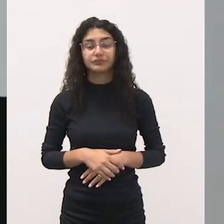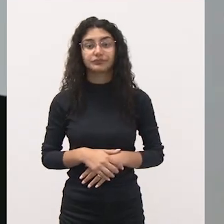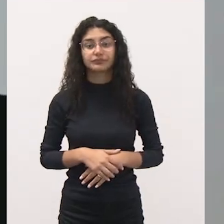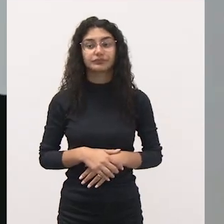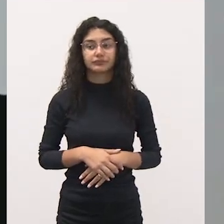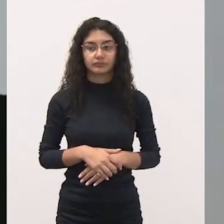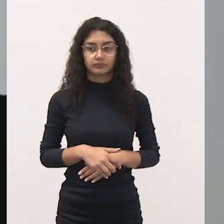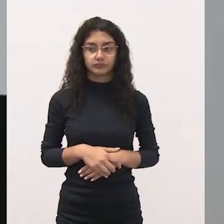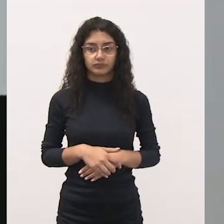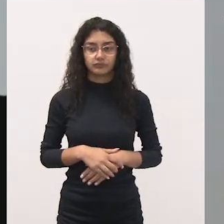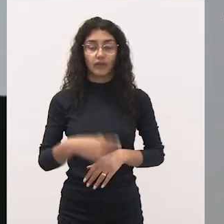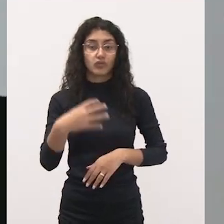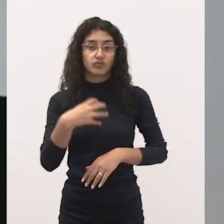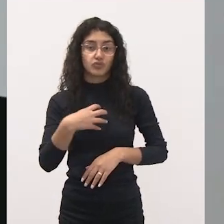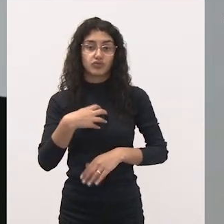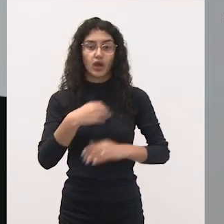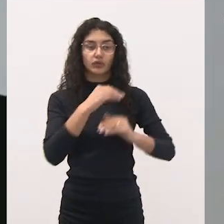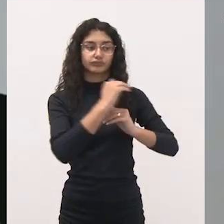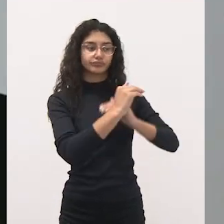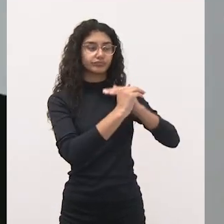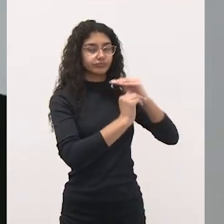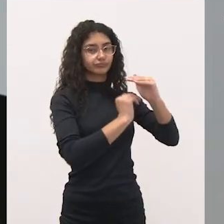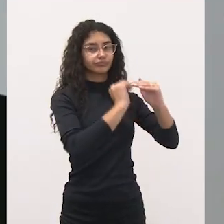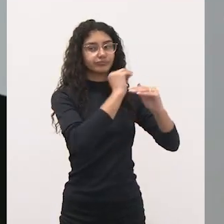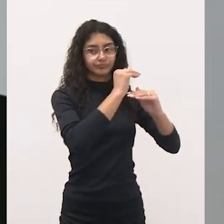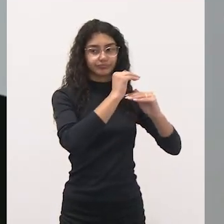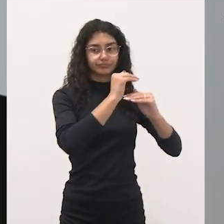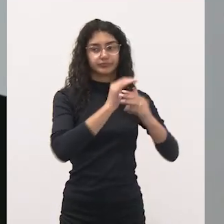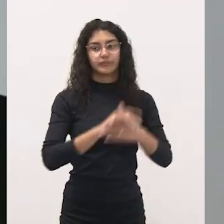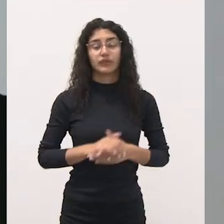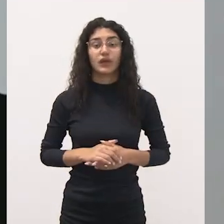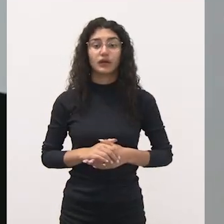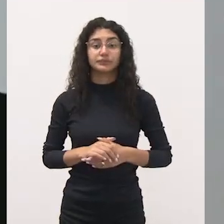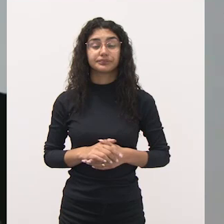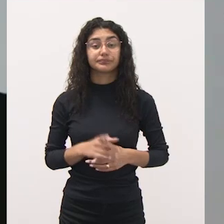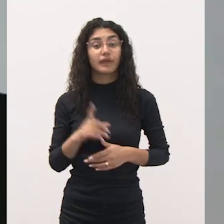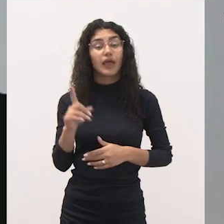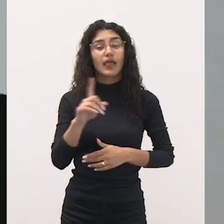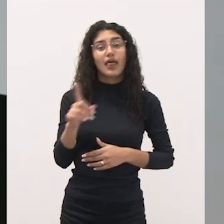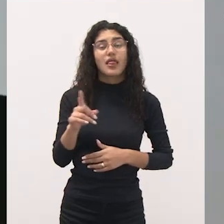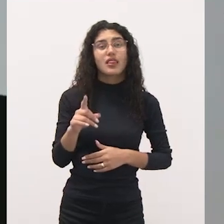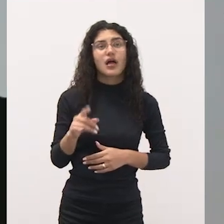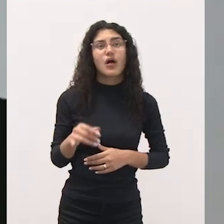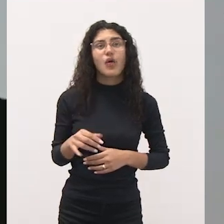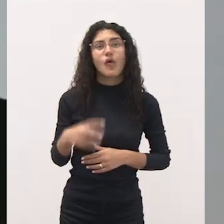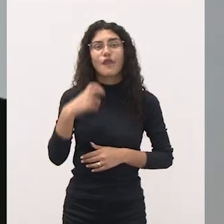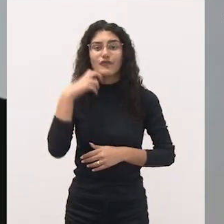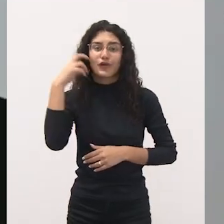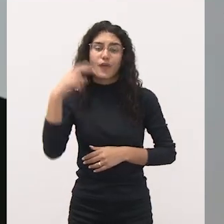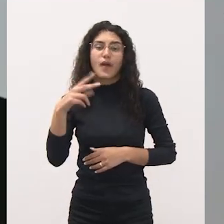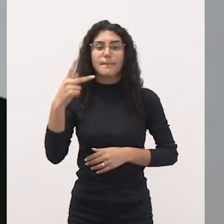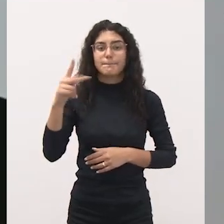forma que seja construtiva e que não constranja, enfim.